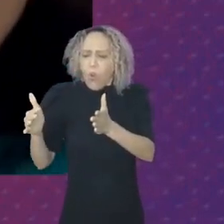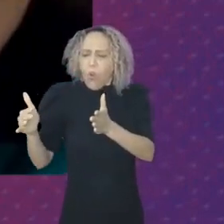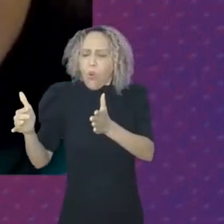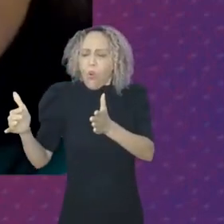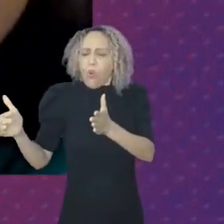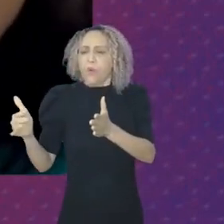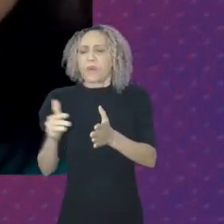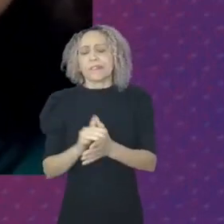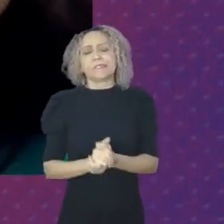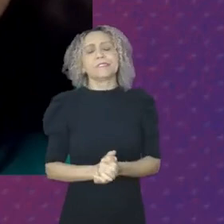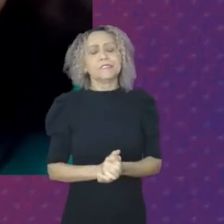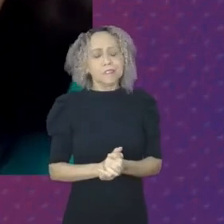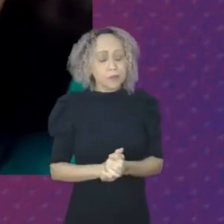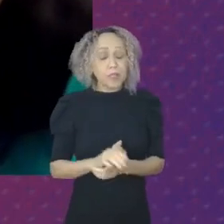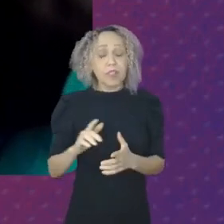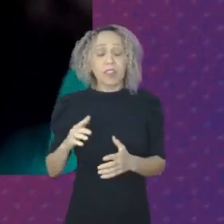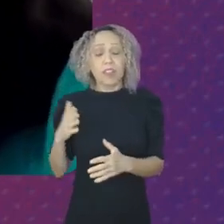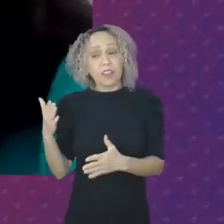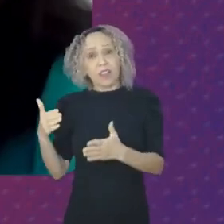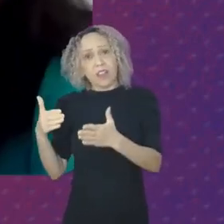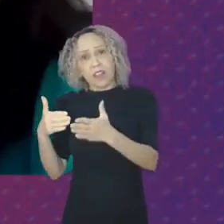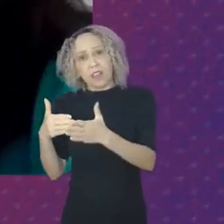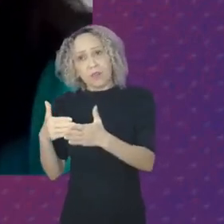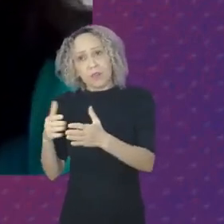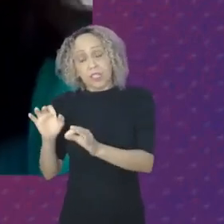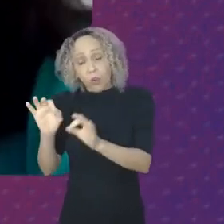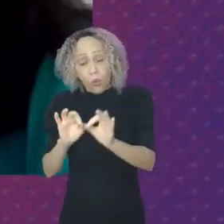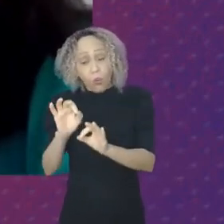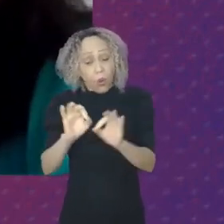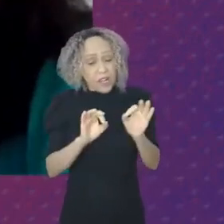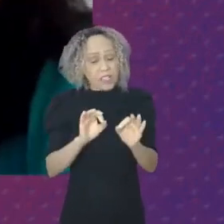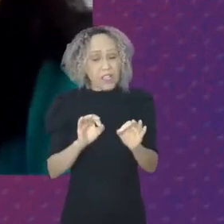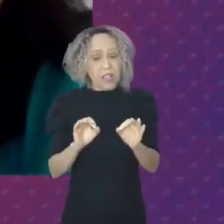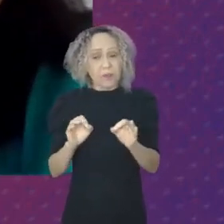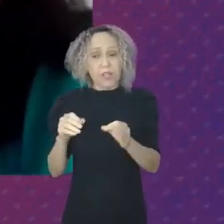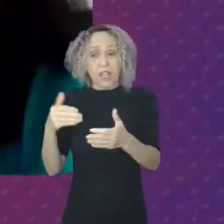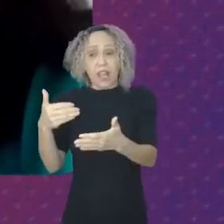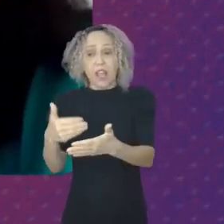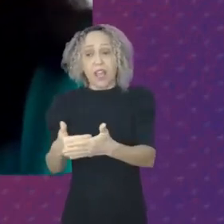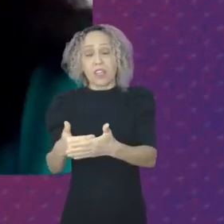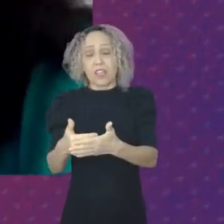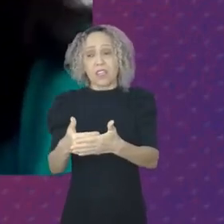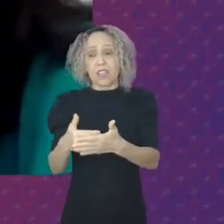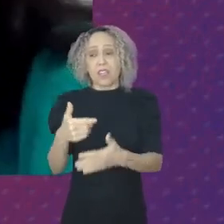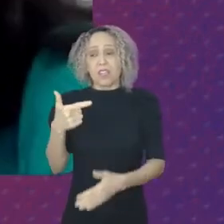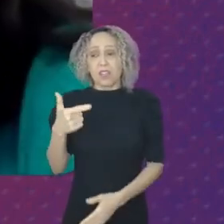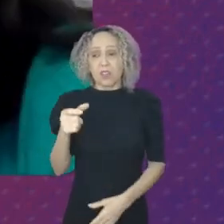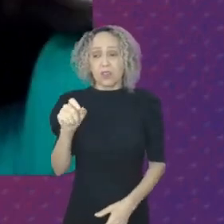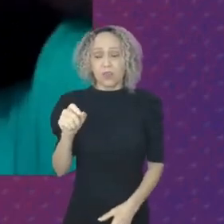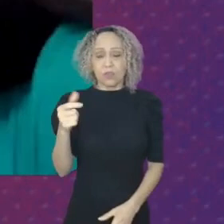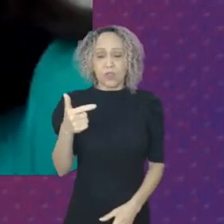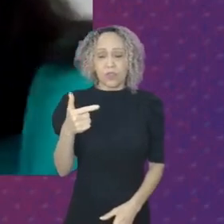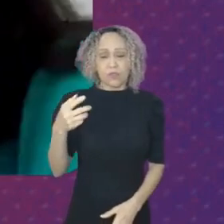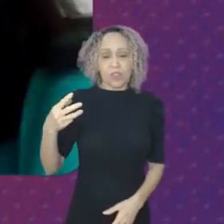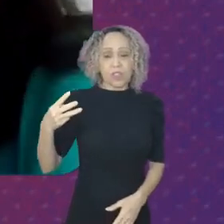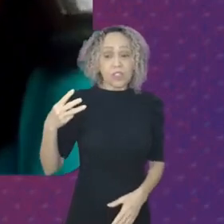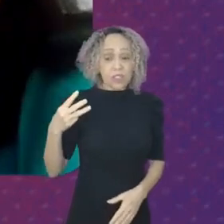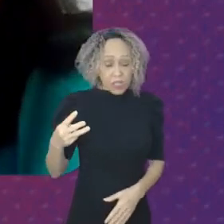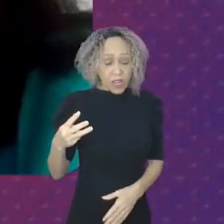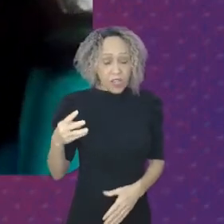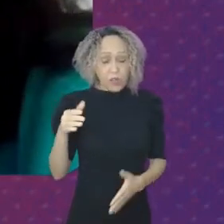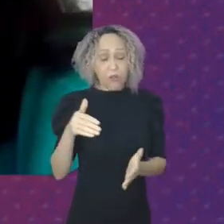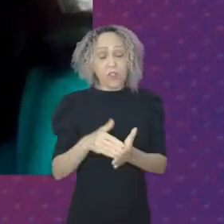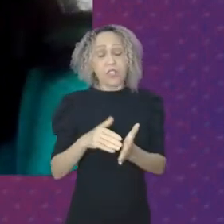reestruturado até o final do ano 2023, que é a nossa meta, nosso objetivo principal. Então, como é que a gente